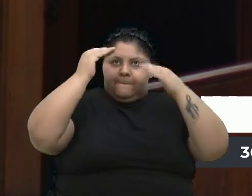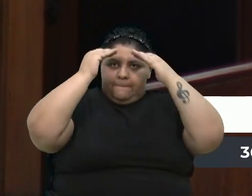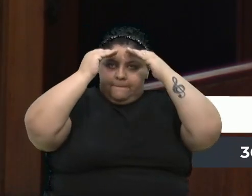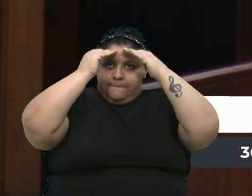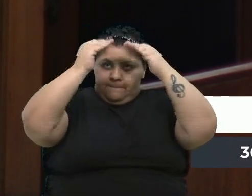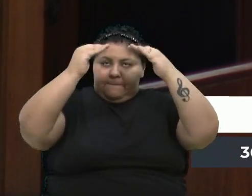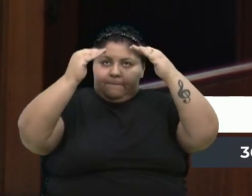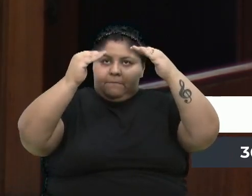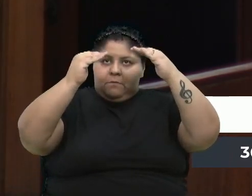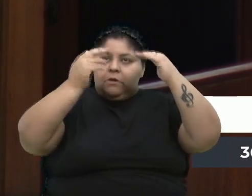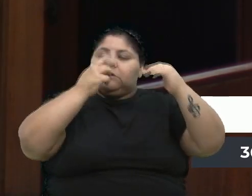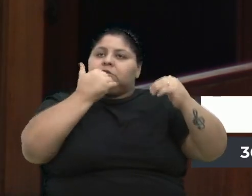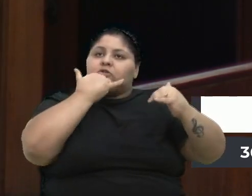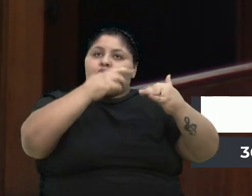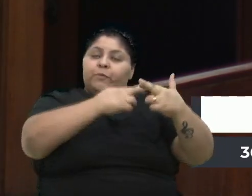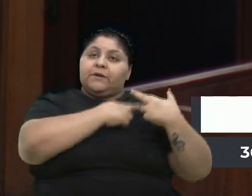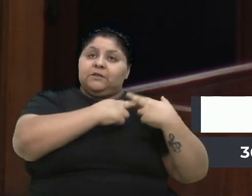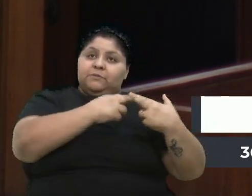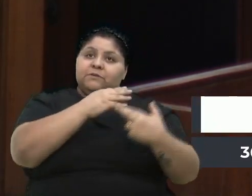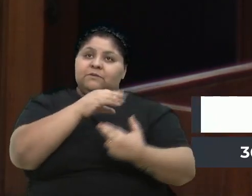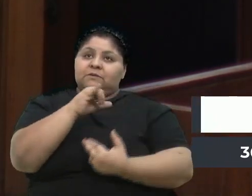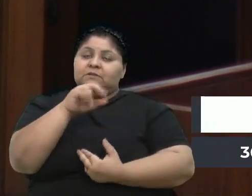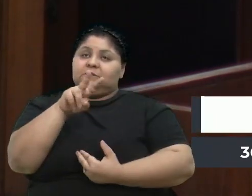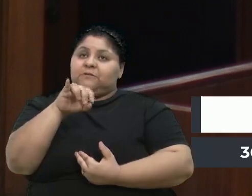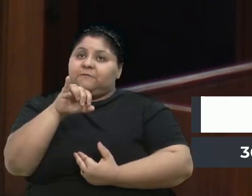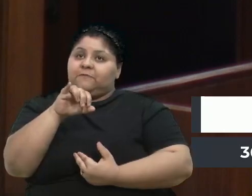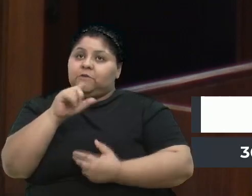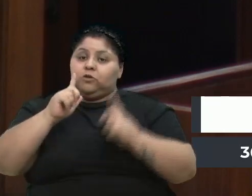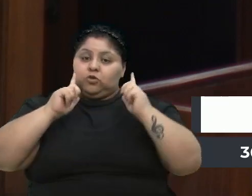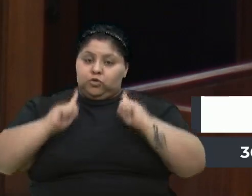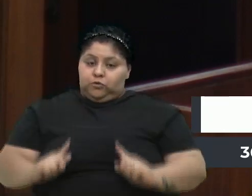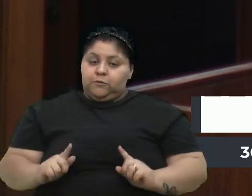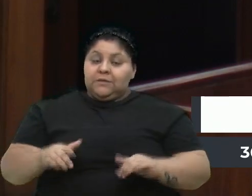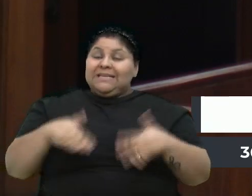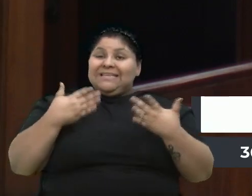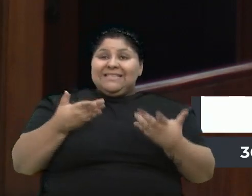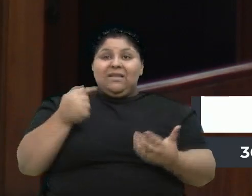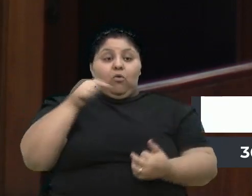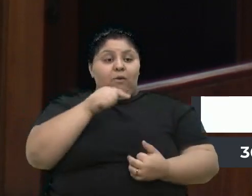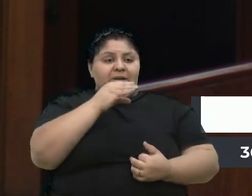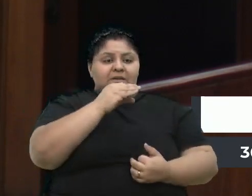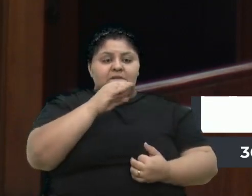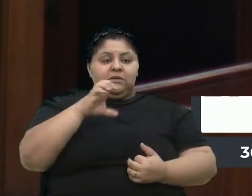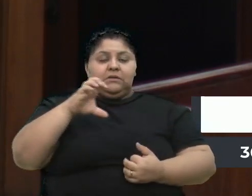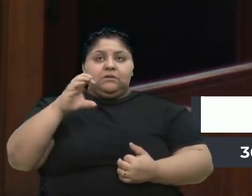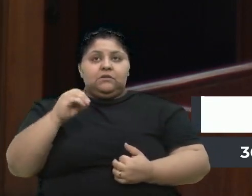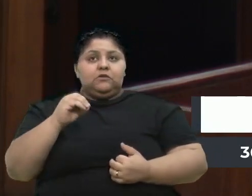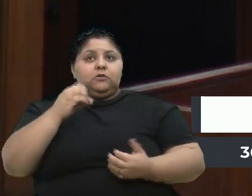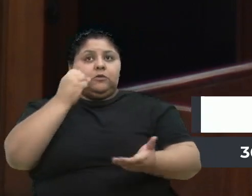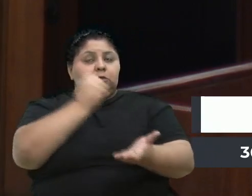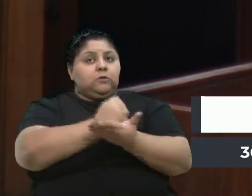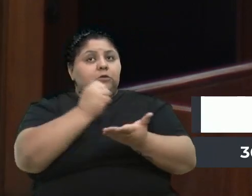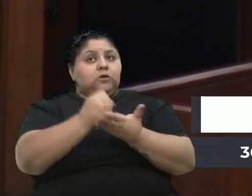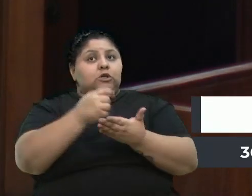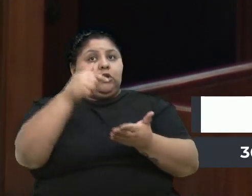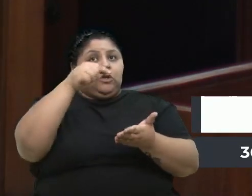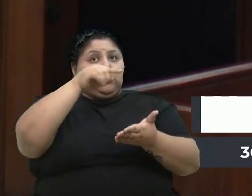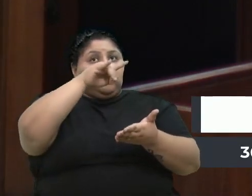e penal dos gestores. Quer dizer, esse CEO foi contratado e o contrato dele